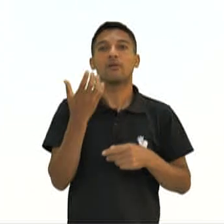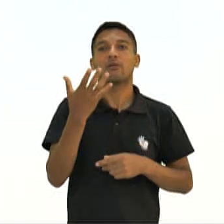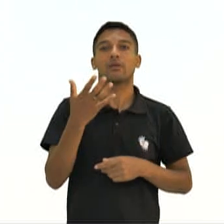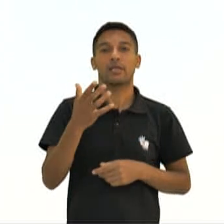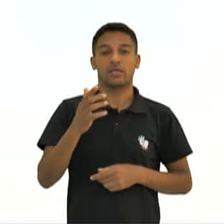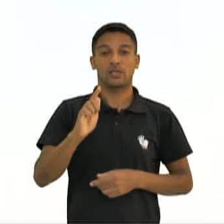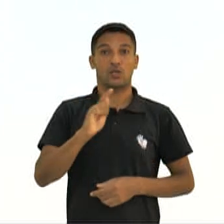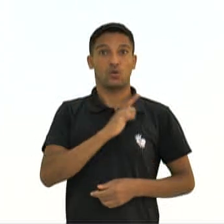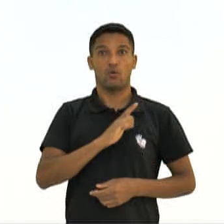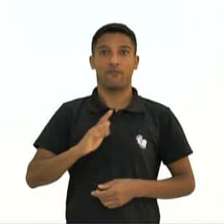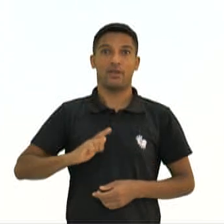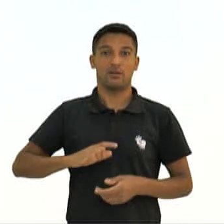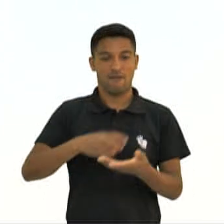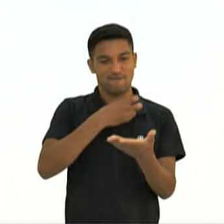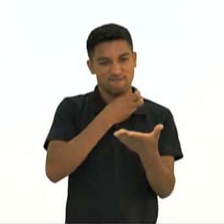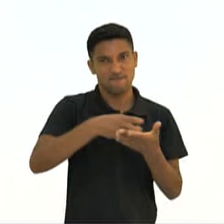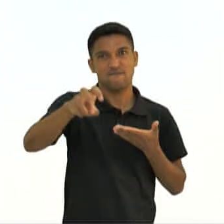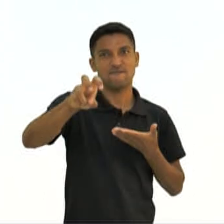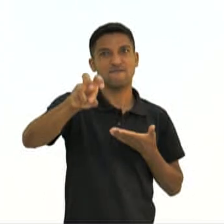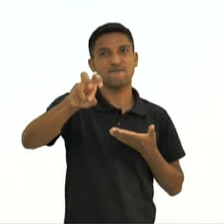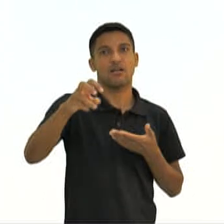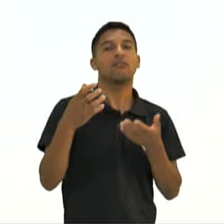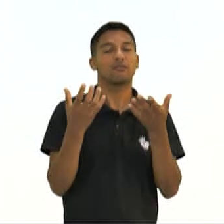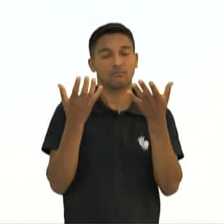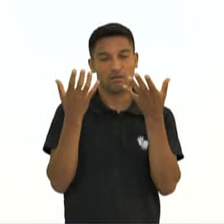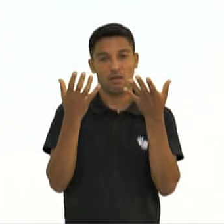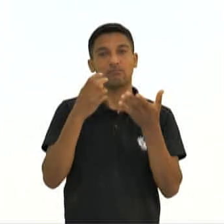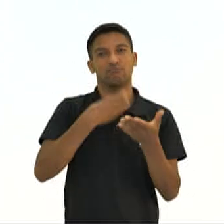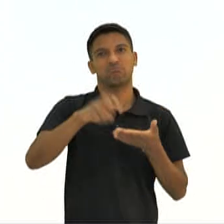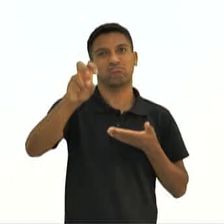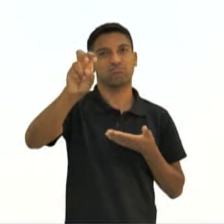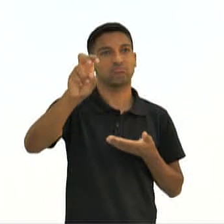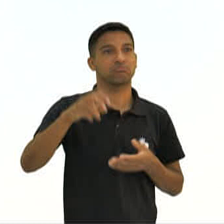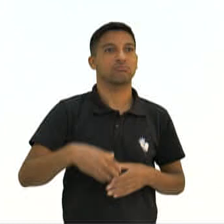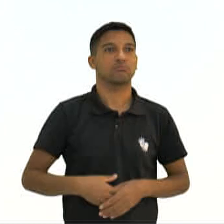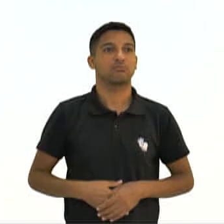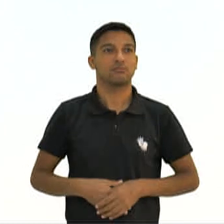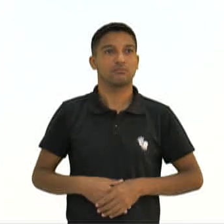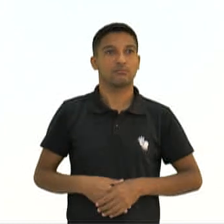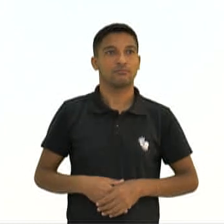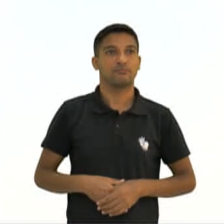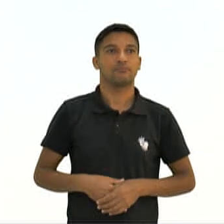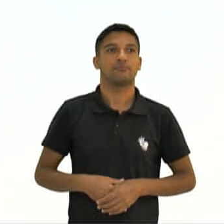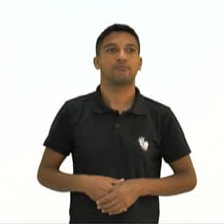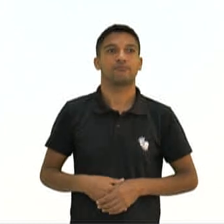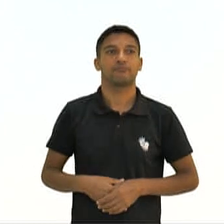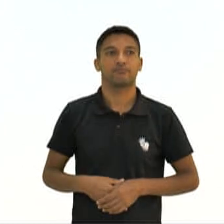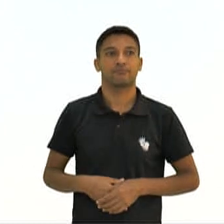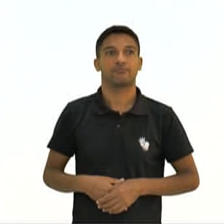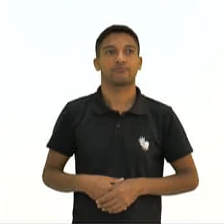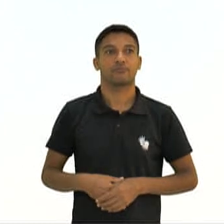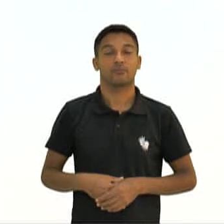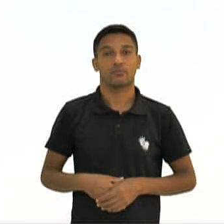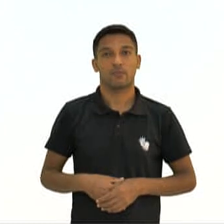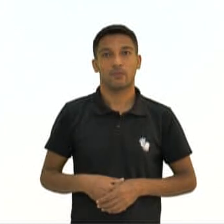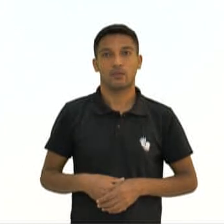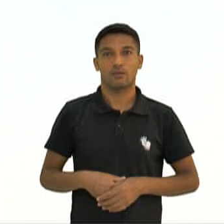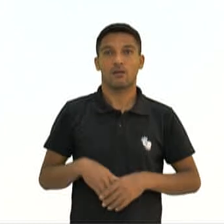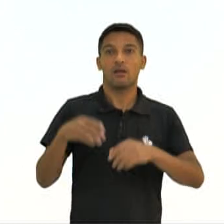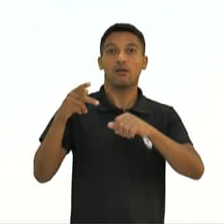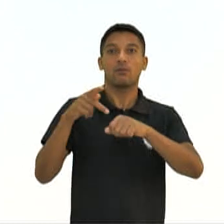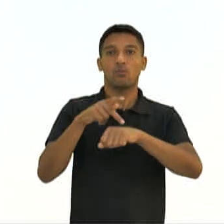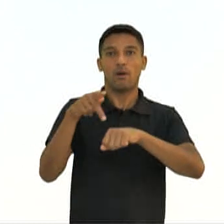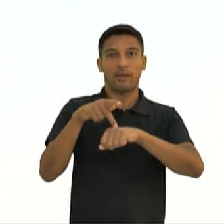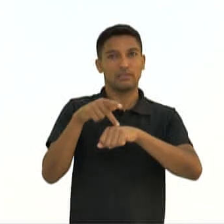né? A Bulgária é o país mais pobre da União Europeia, está no leste europeu, mas faz parte da União Europeia, é um dos países